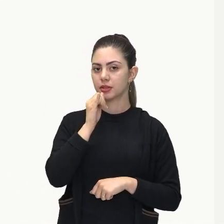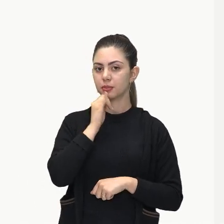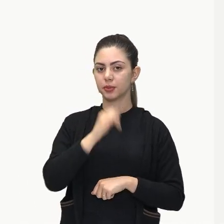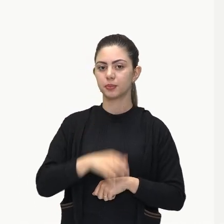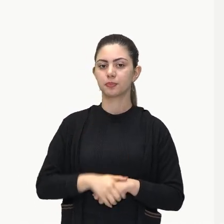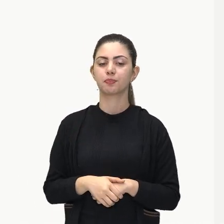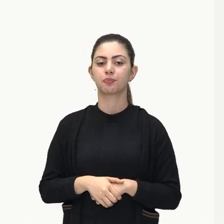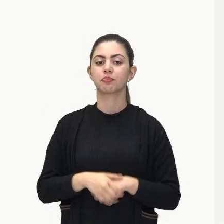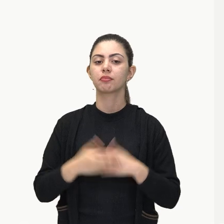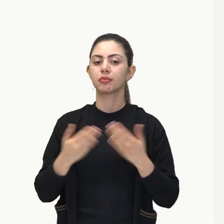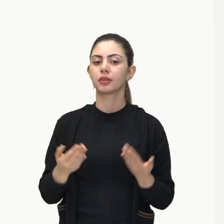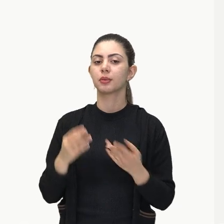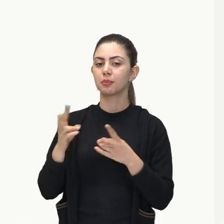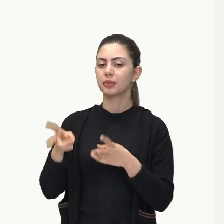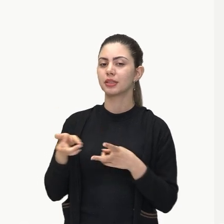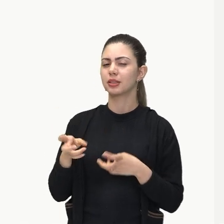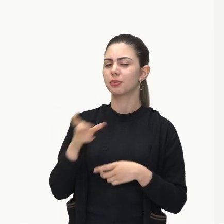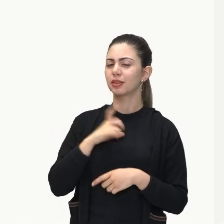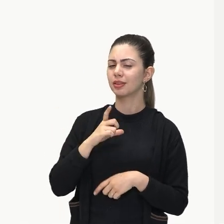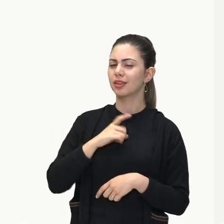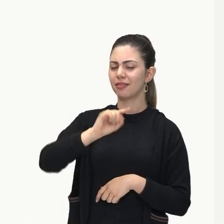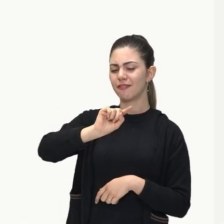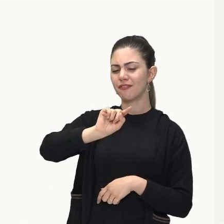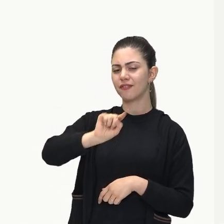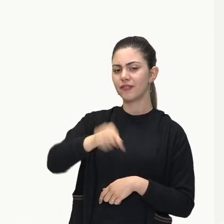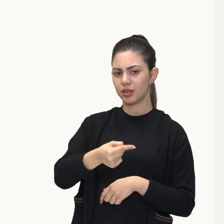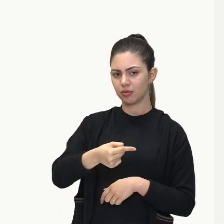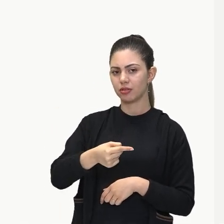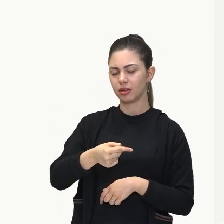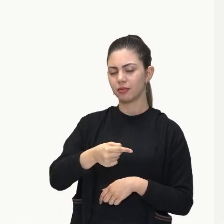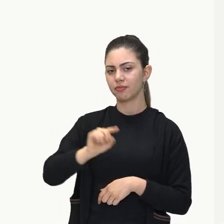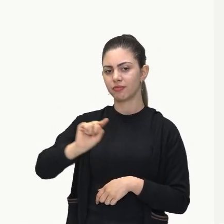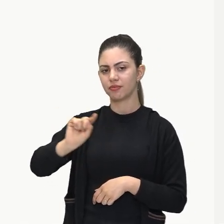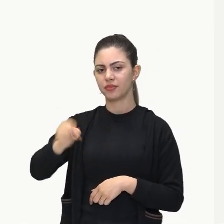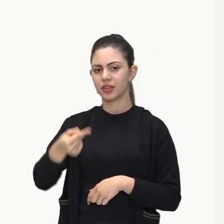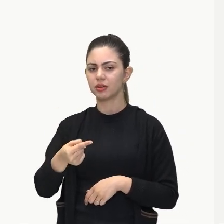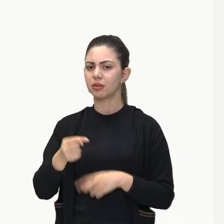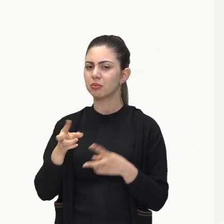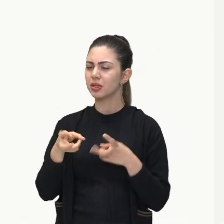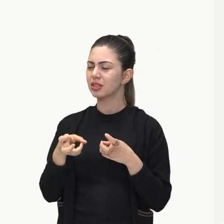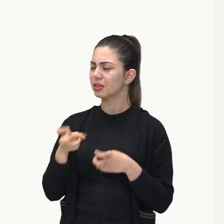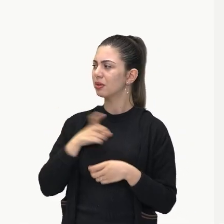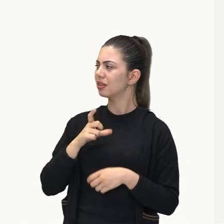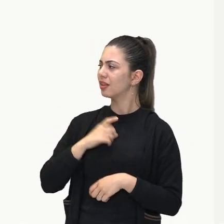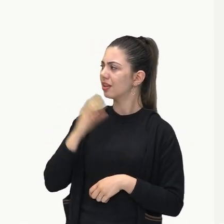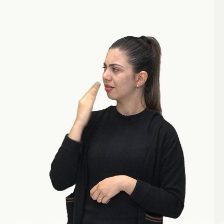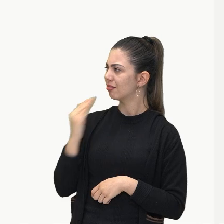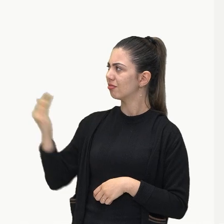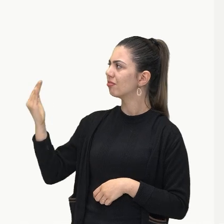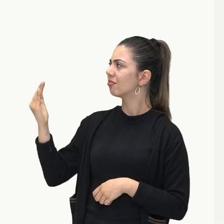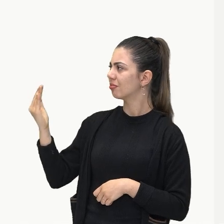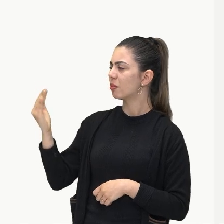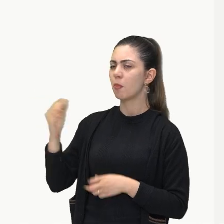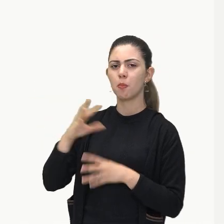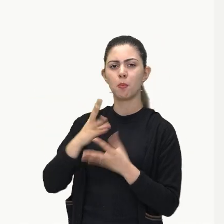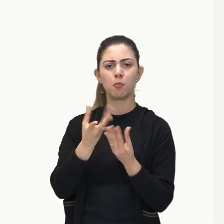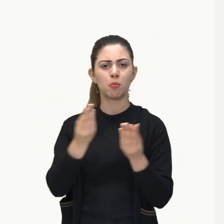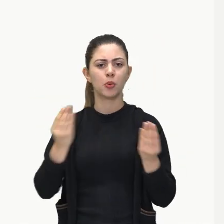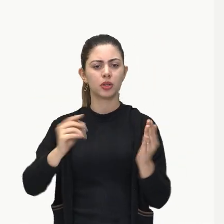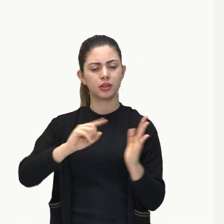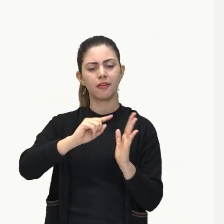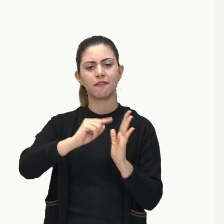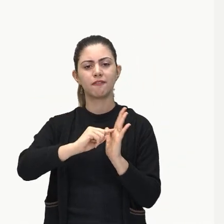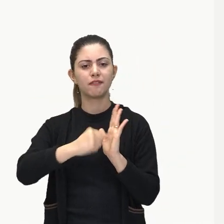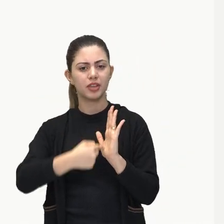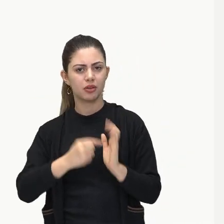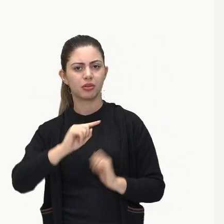aqui com as vírgulas. Percebam que o poema é cheio de vírgulas. Por quê? Porque o Vinícius de